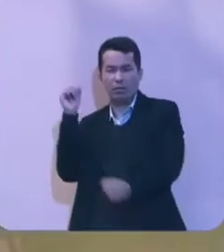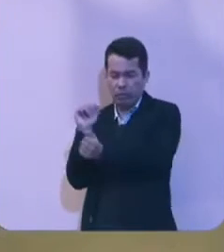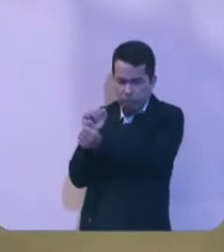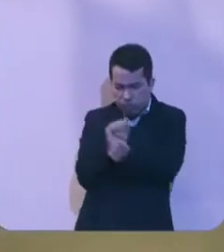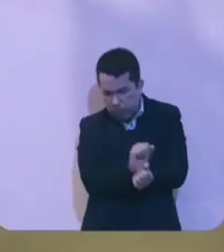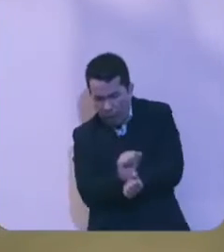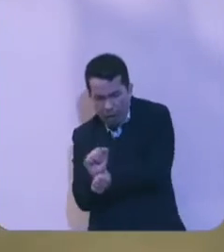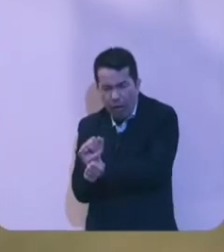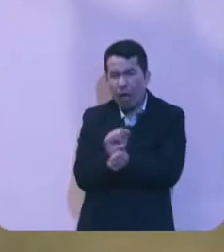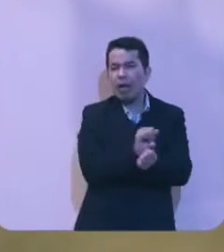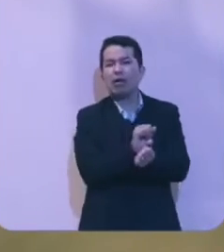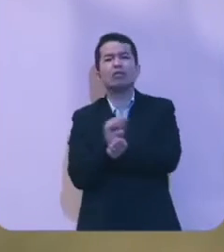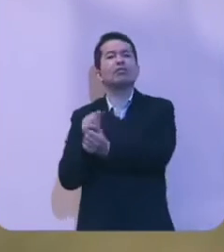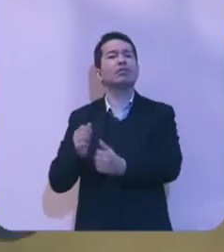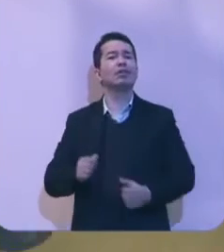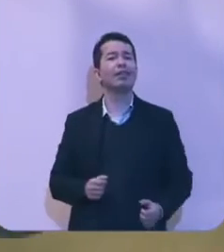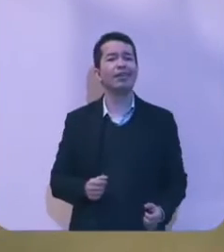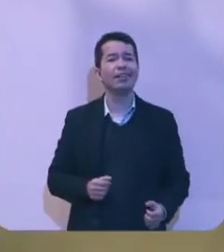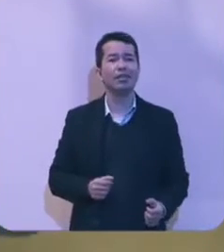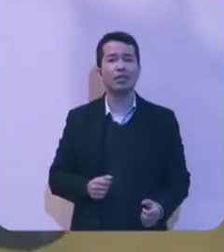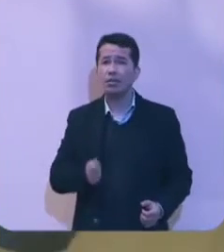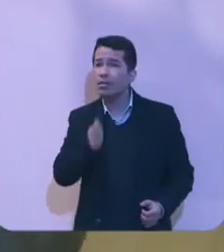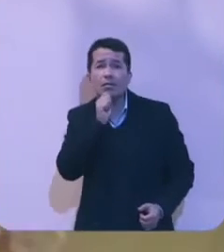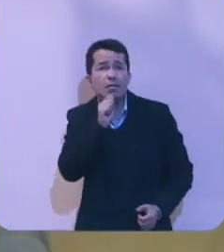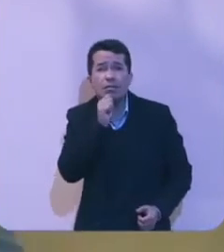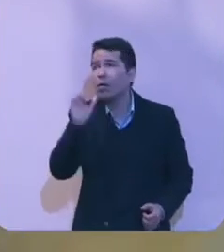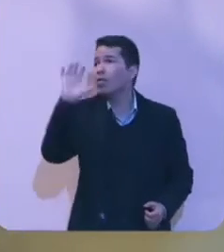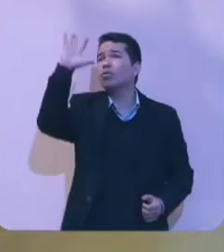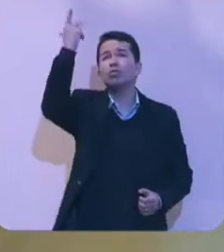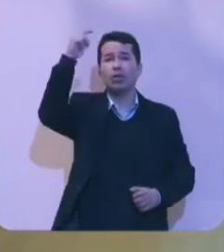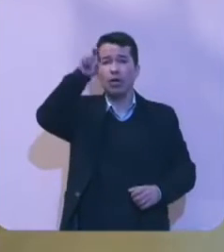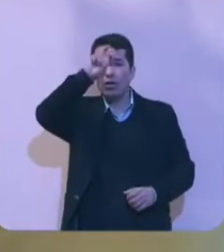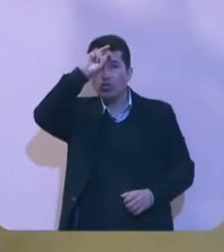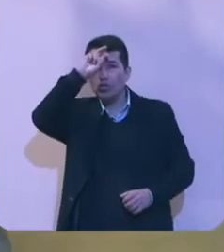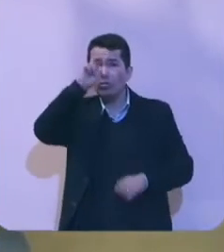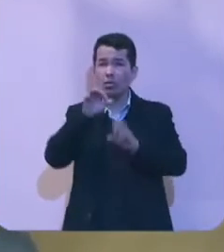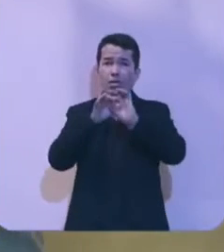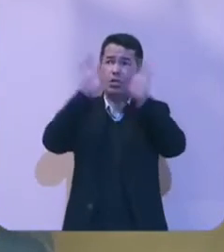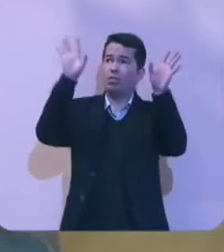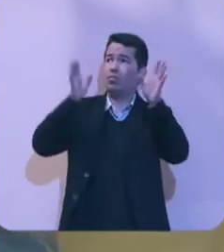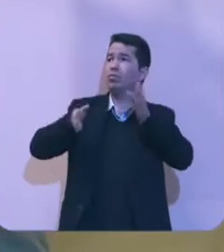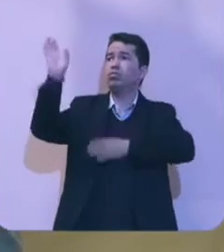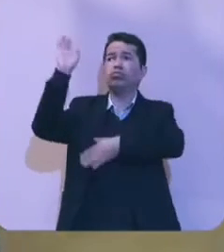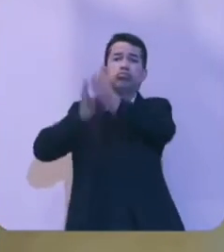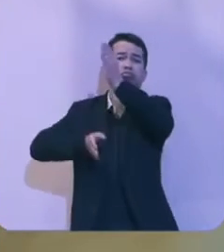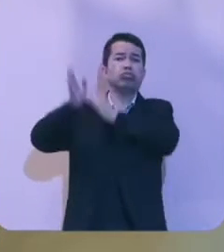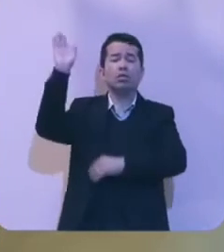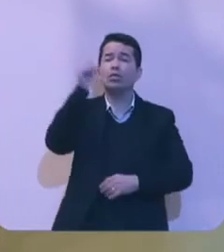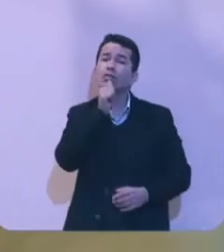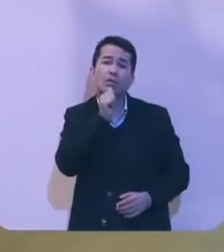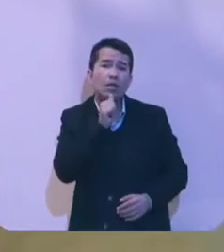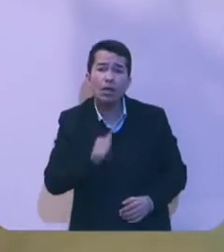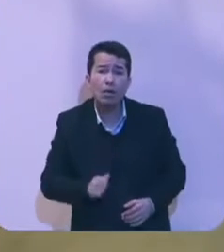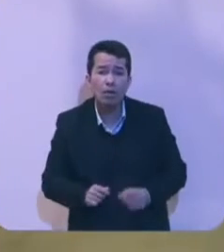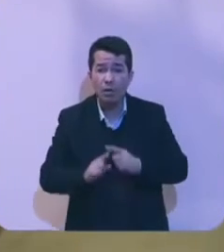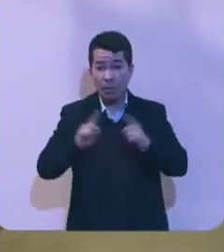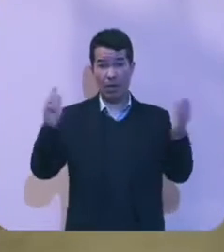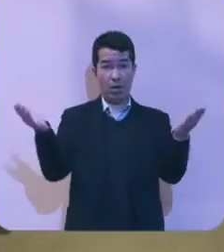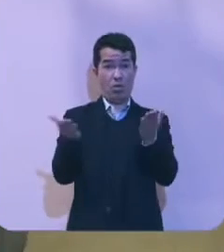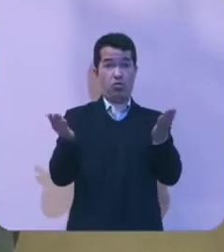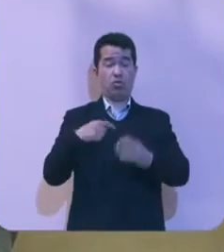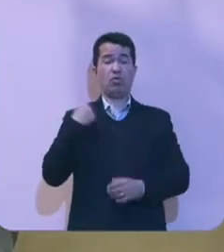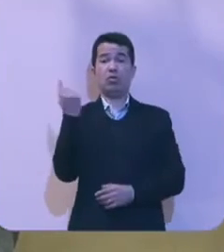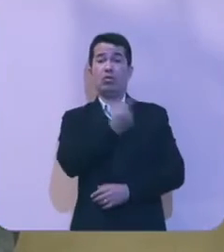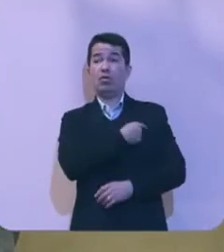tinha tirado ainda, mas eles estavam dizendo, o Senhor nos tirou dessa terra. É assim. Hoje é dia de celebrar a Deus